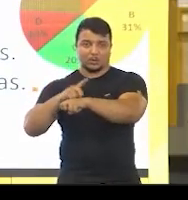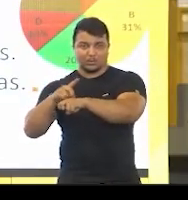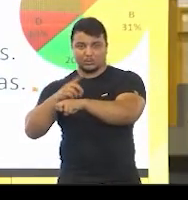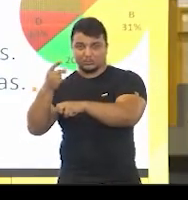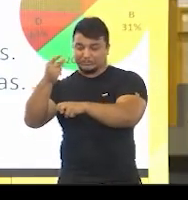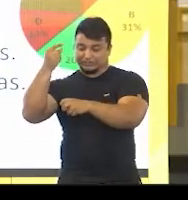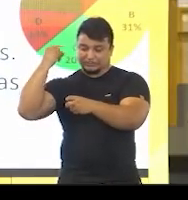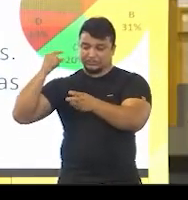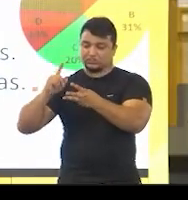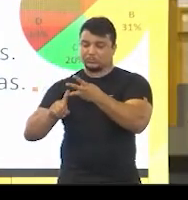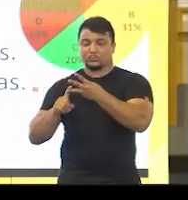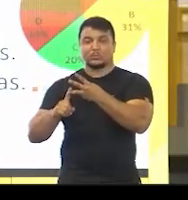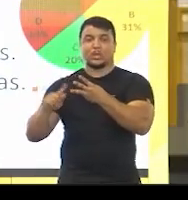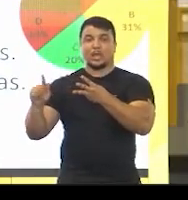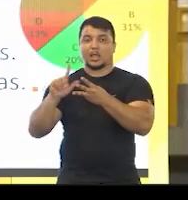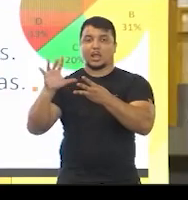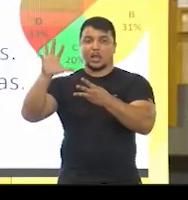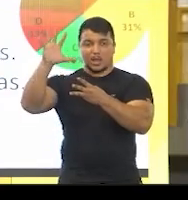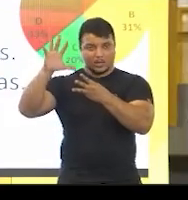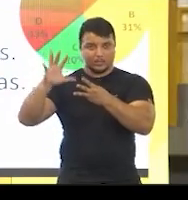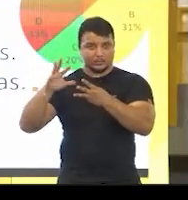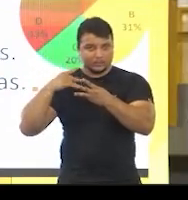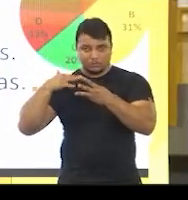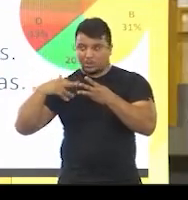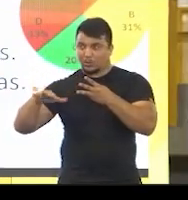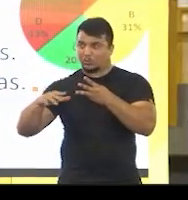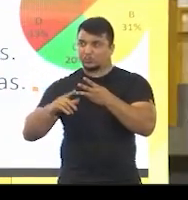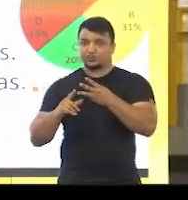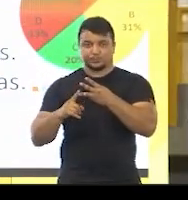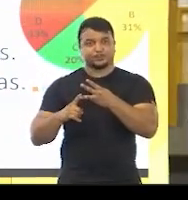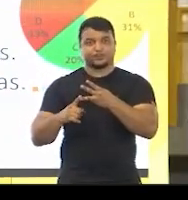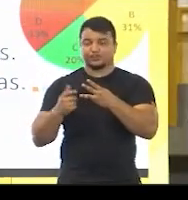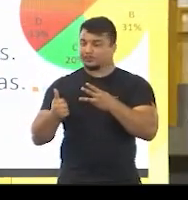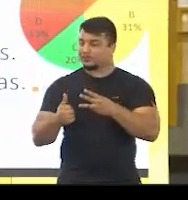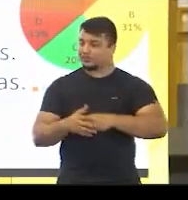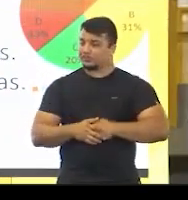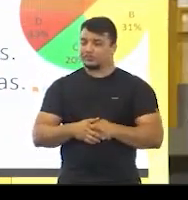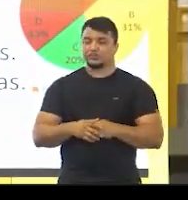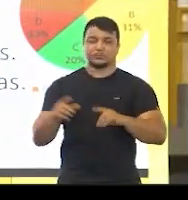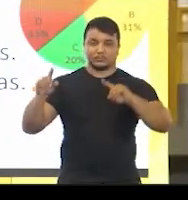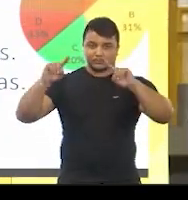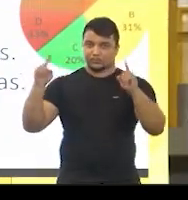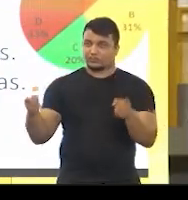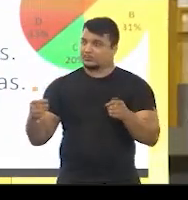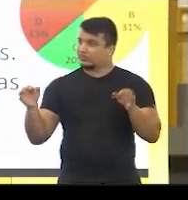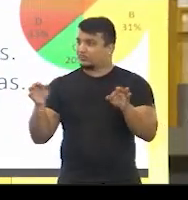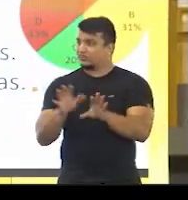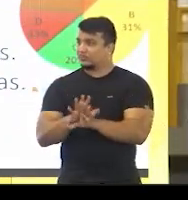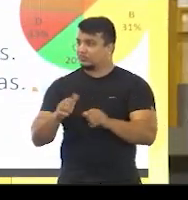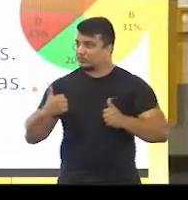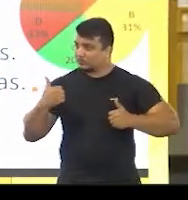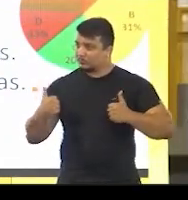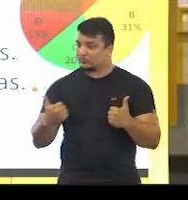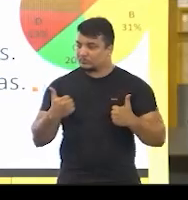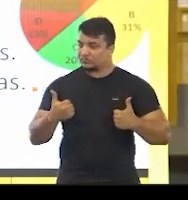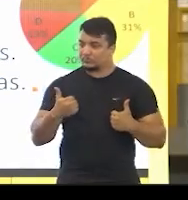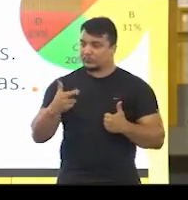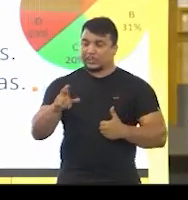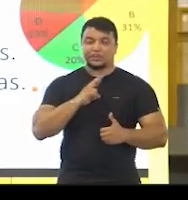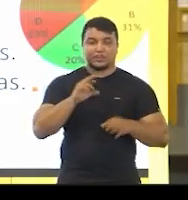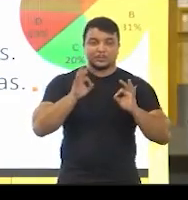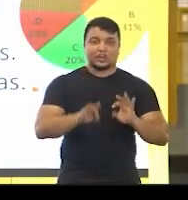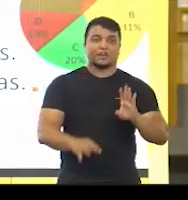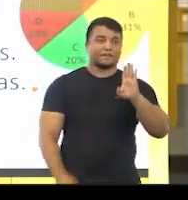petróleo, carvão mineral e gás natural, fecha parênteses.